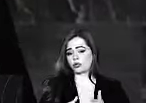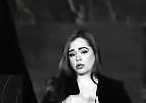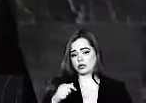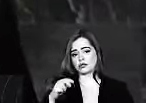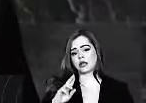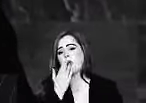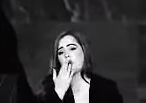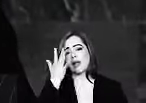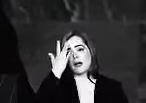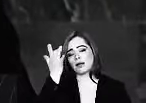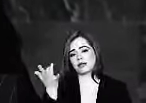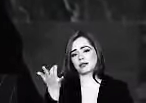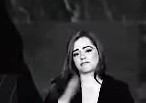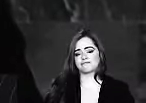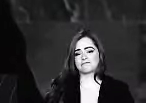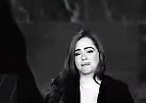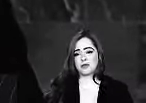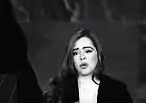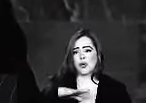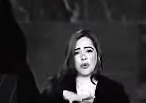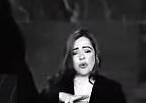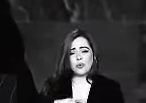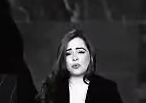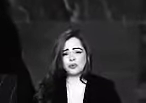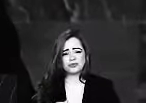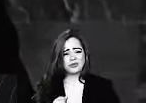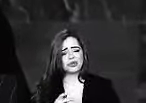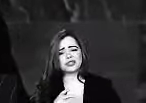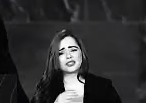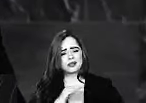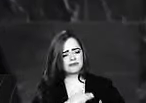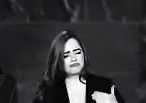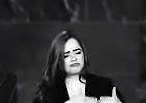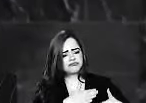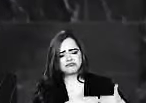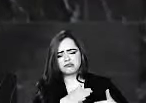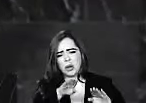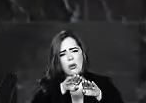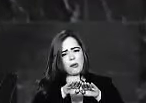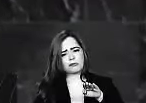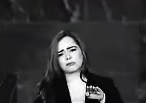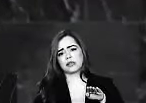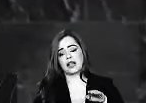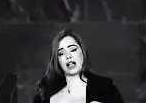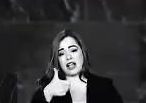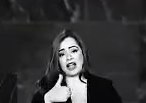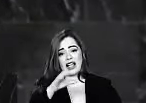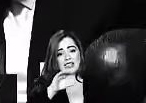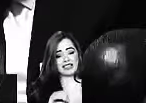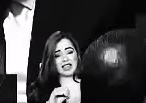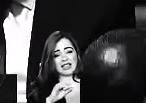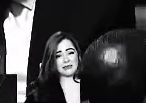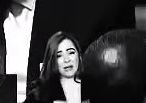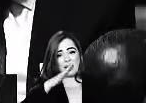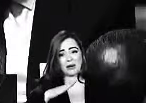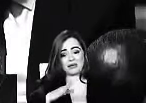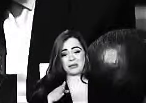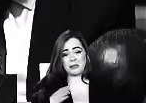blogueiros bolsonaristas que eles adoram detonar, né? A gente pensa, por exemplo, num eunuco